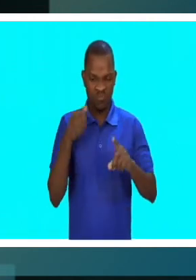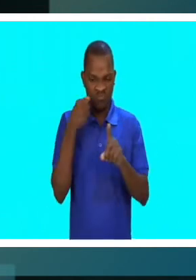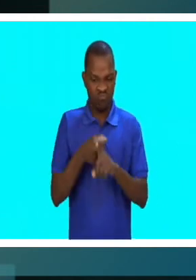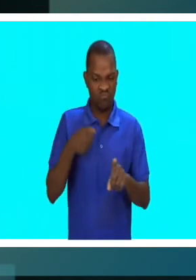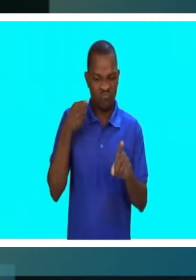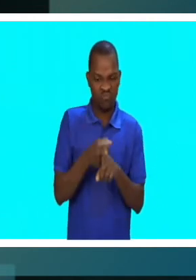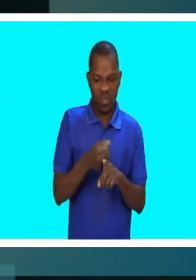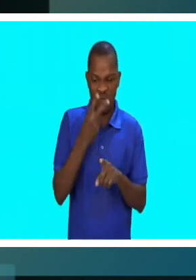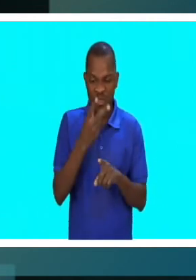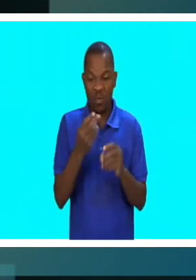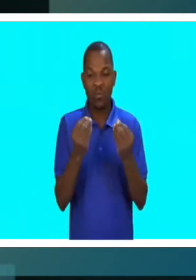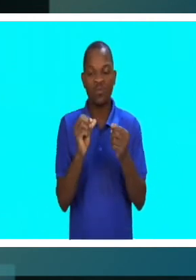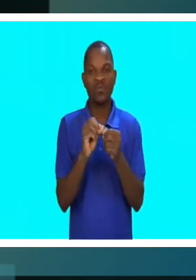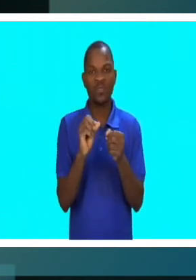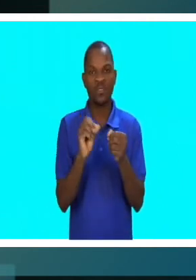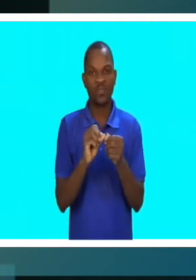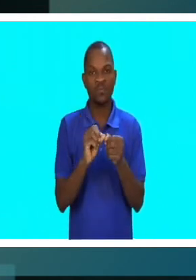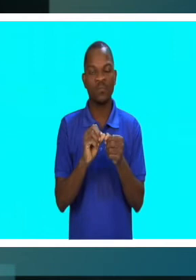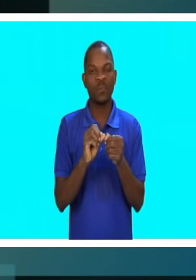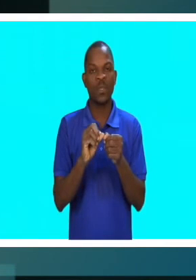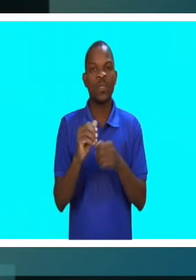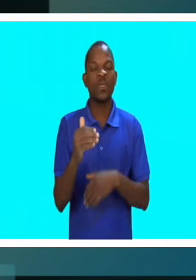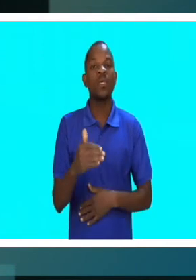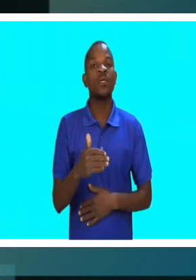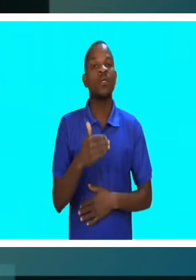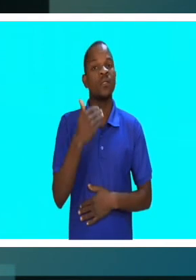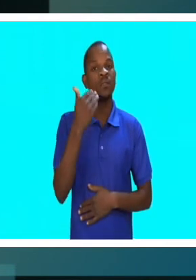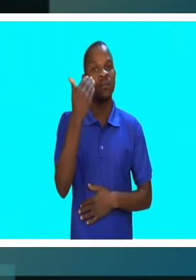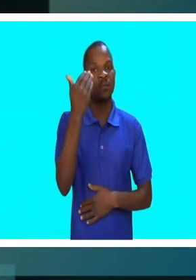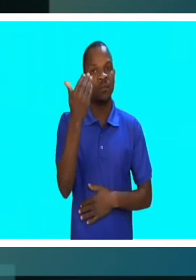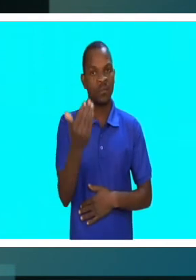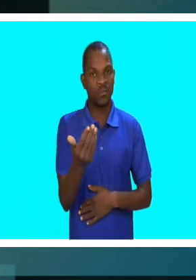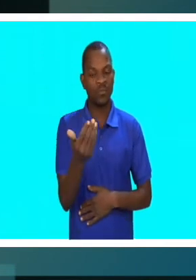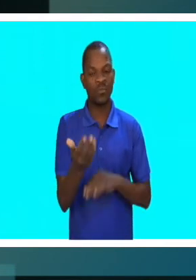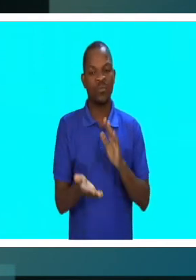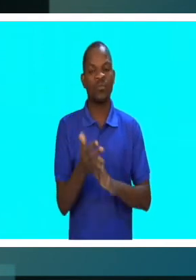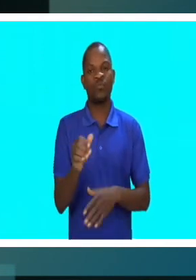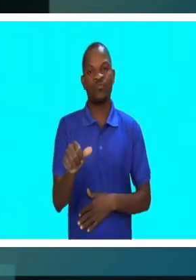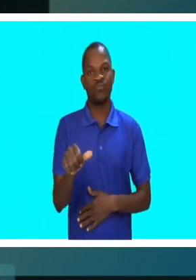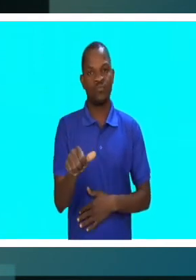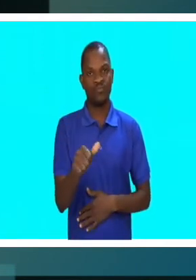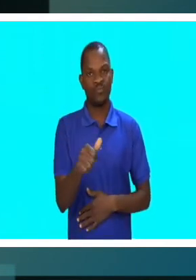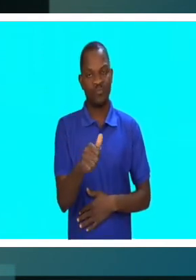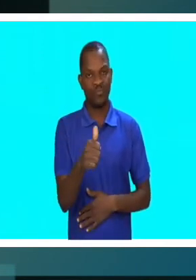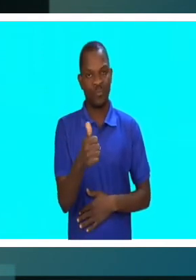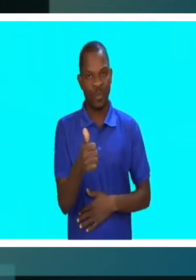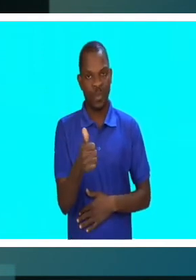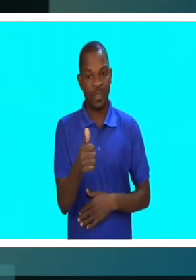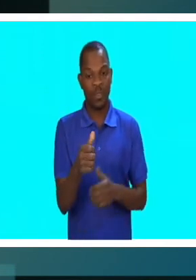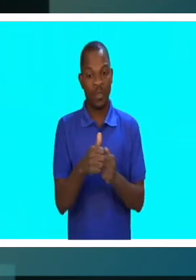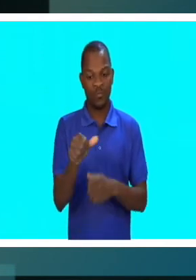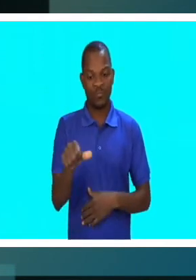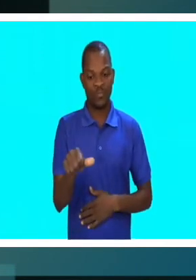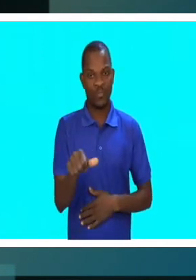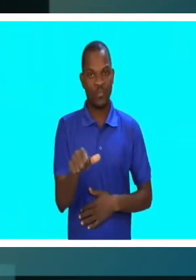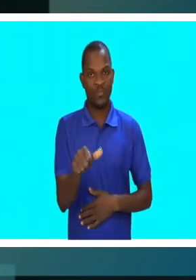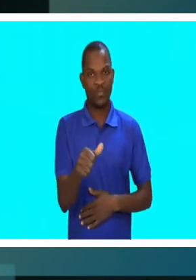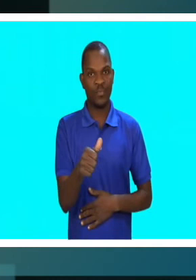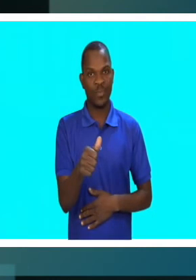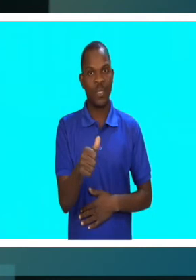Observaram-na, os médicos lutaram muito para o efeito. E, de facto,